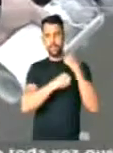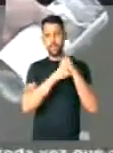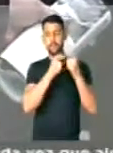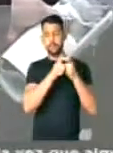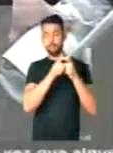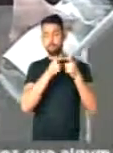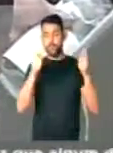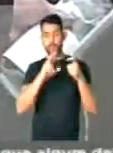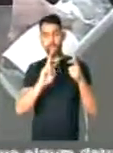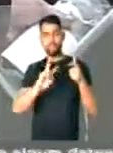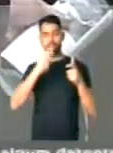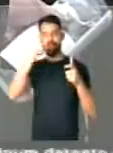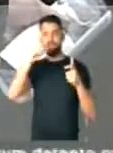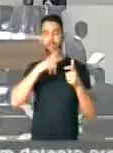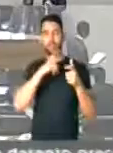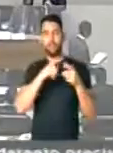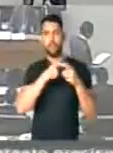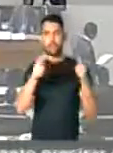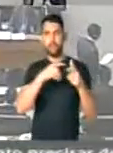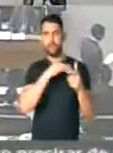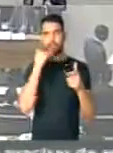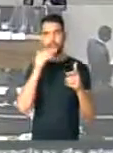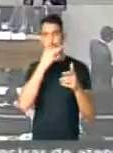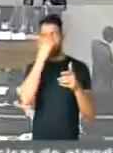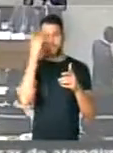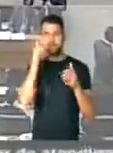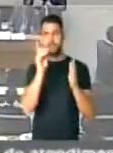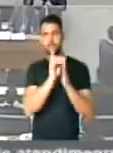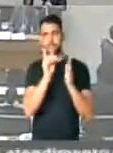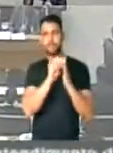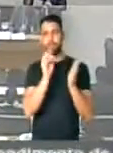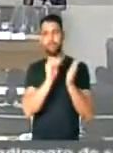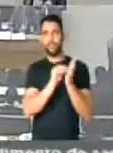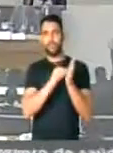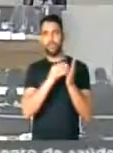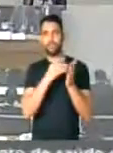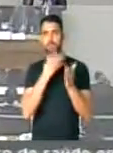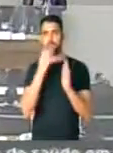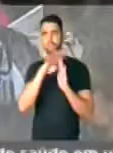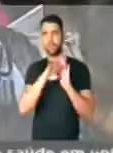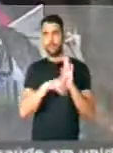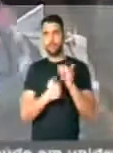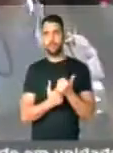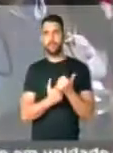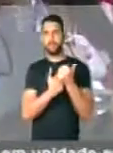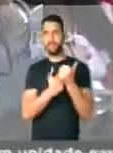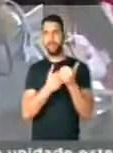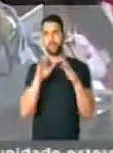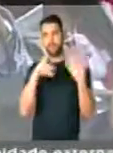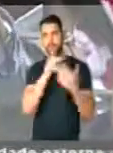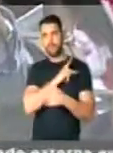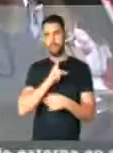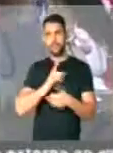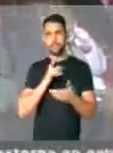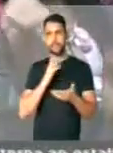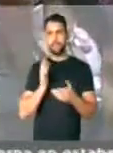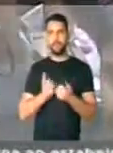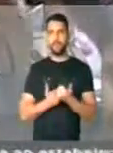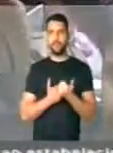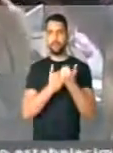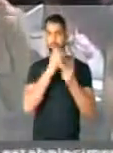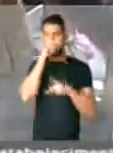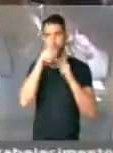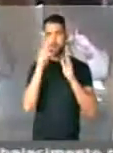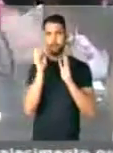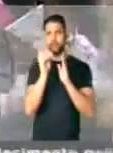muito alta, aliás, tem sido alta ao longo dos anos, por falta de política de assistência. Então, presidente, eu queria me solidarizar aos